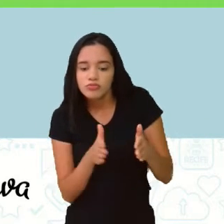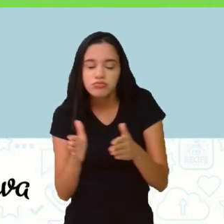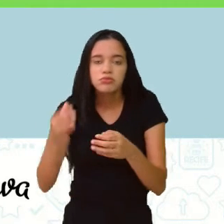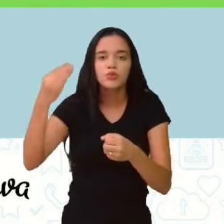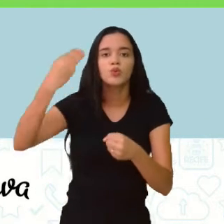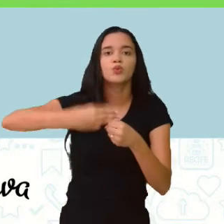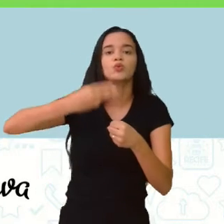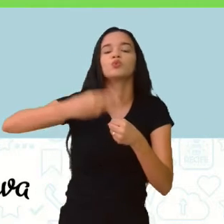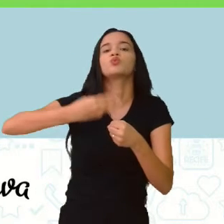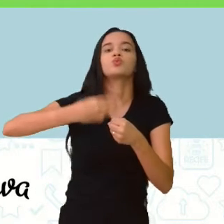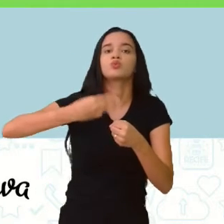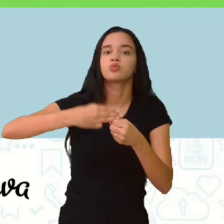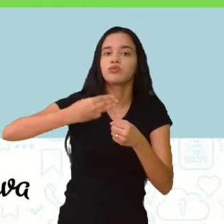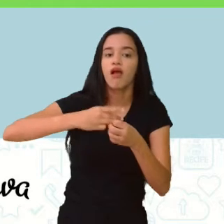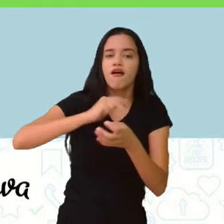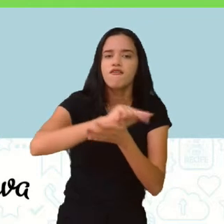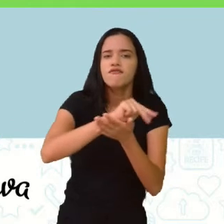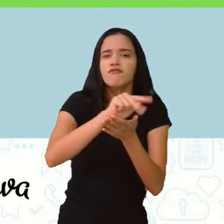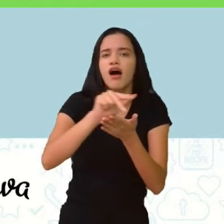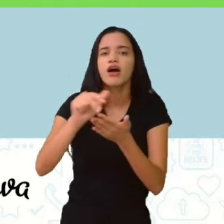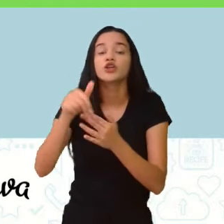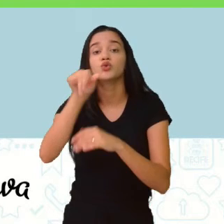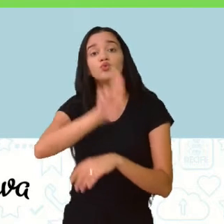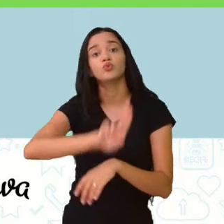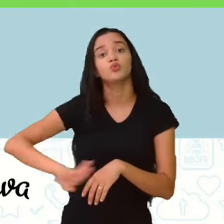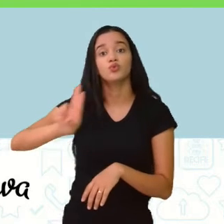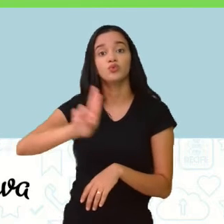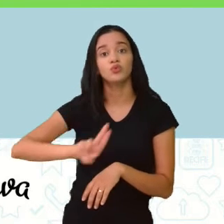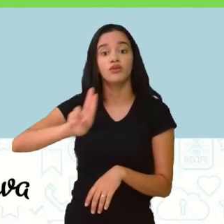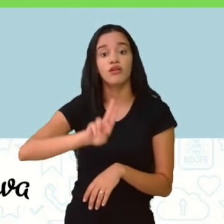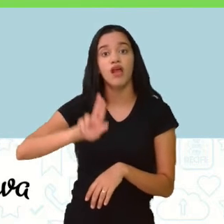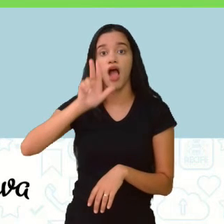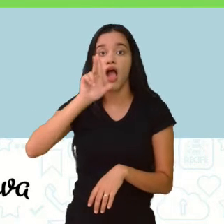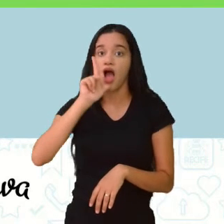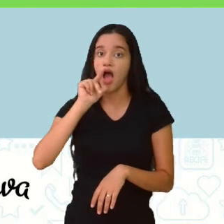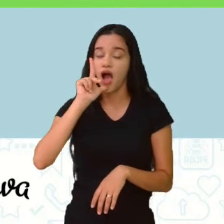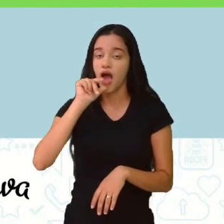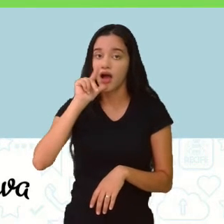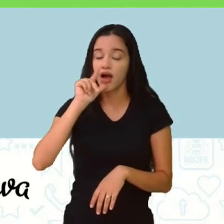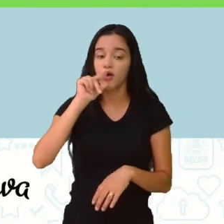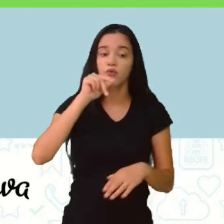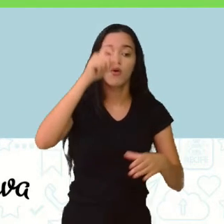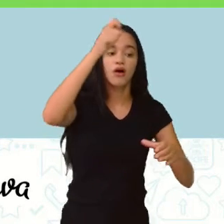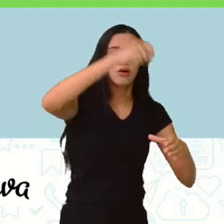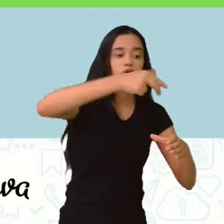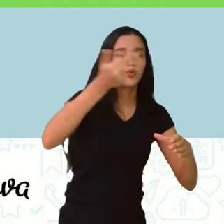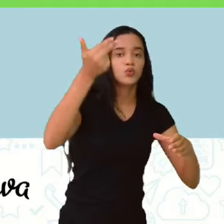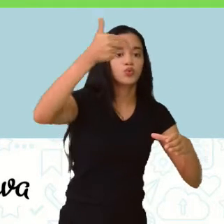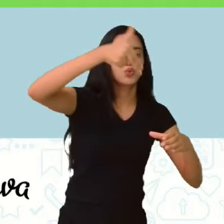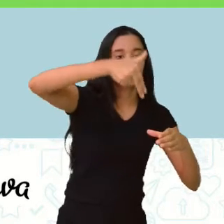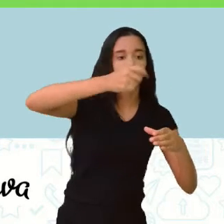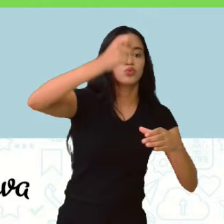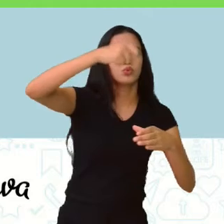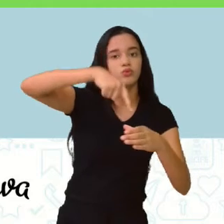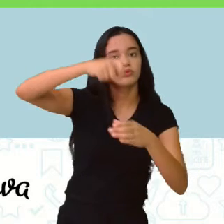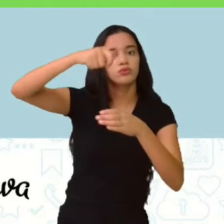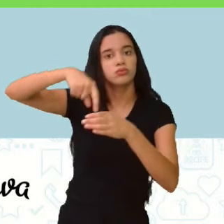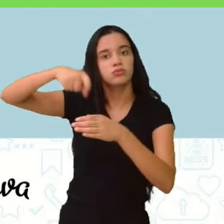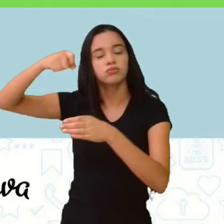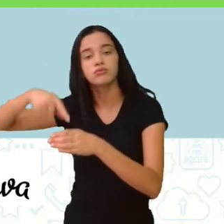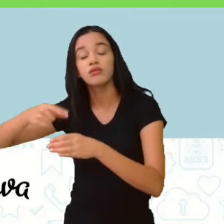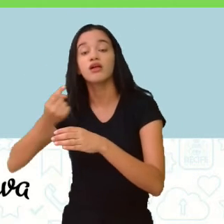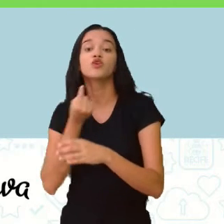municípios, muitos municípios utilizam a sua água para irrigar as plantações. Mas mesmo esse